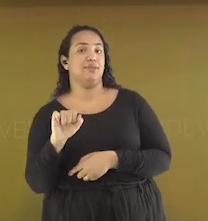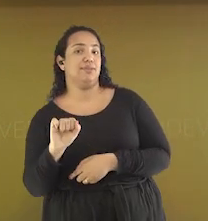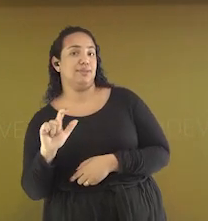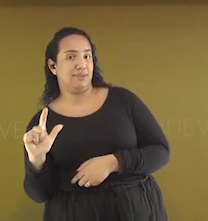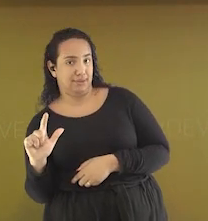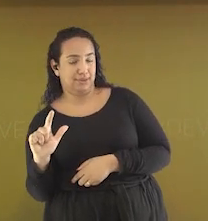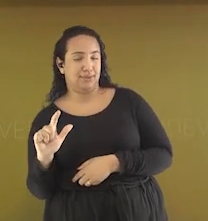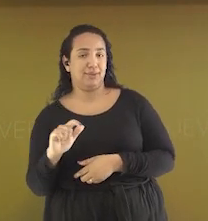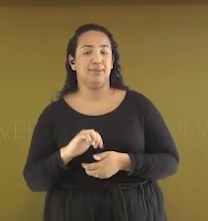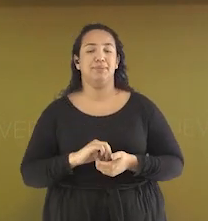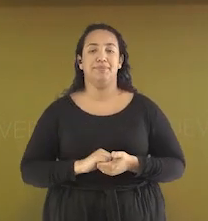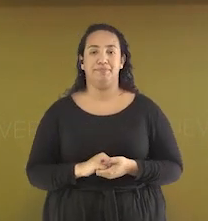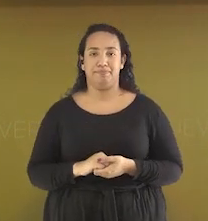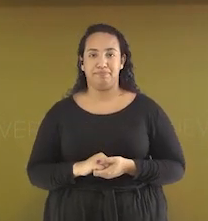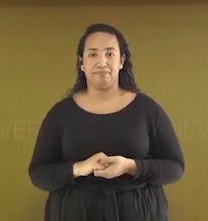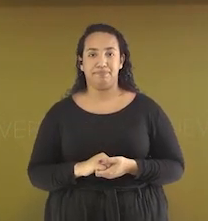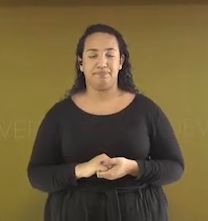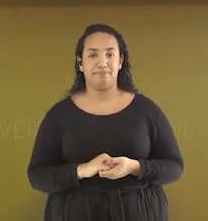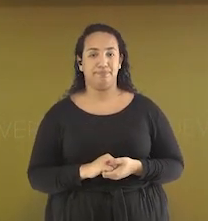a parte